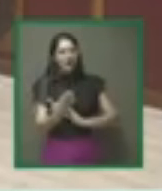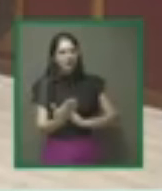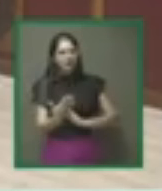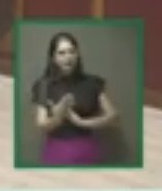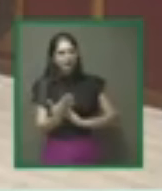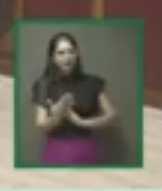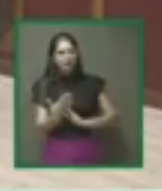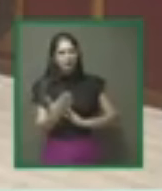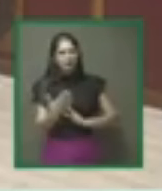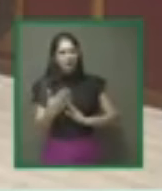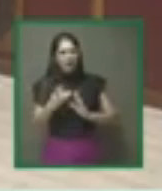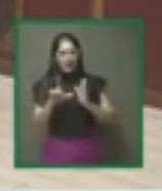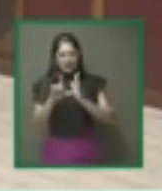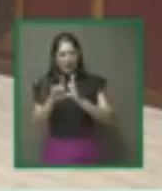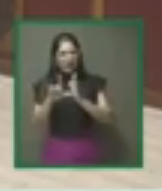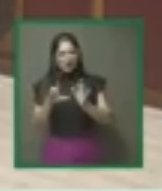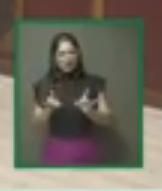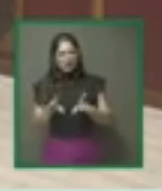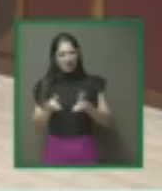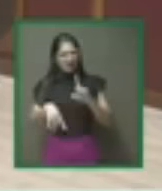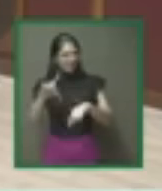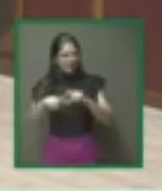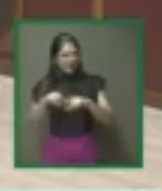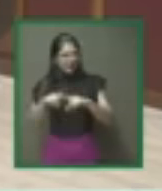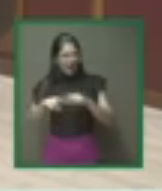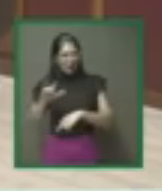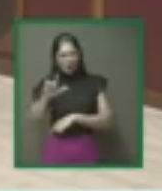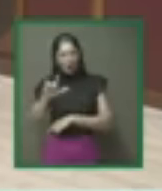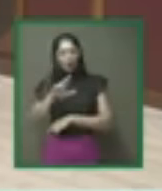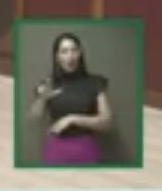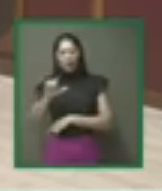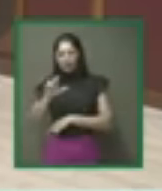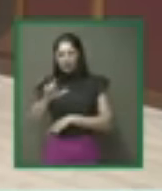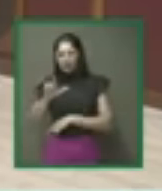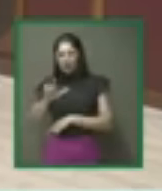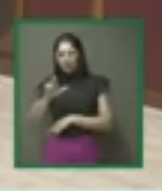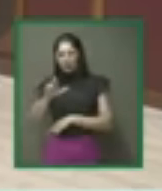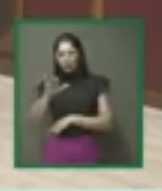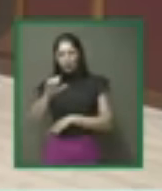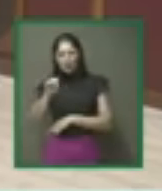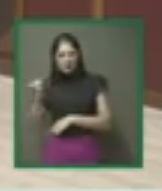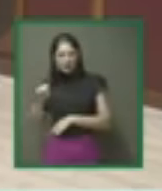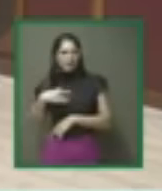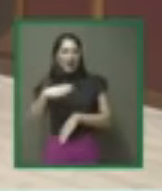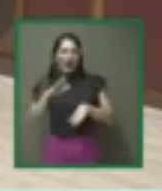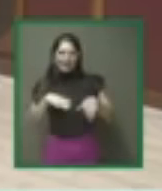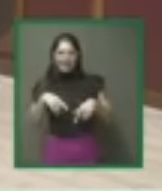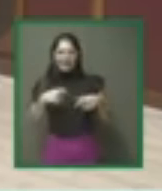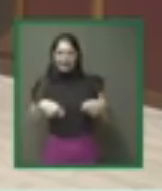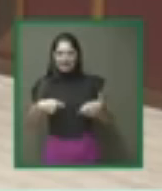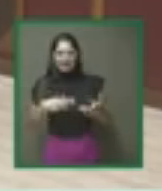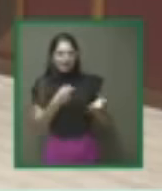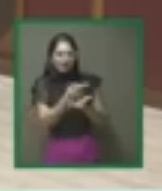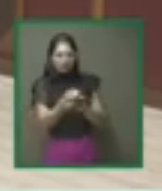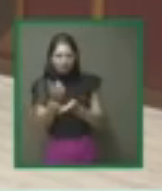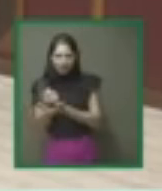do Luiz, né? O Luiz lá da 1ª de maio. E a gente acabava comprando muito lá e eu precisava, né, eventualmente, que ele fizesse algumas